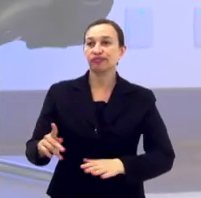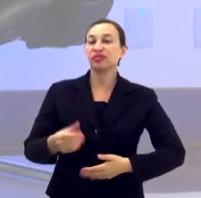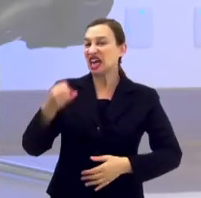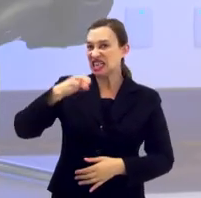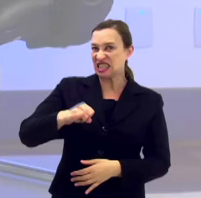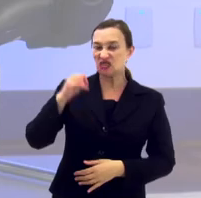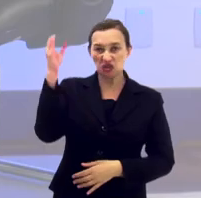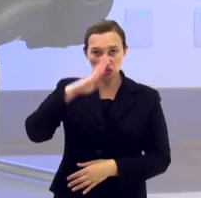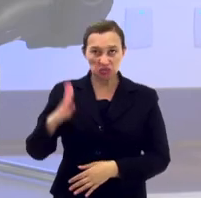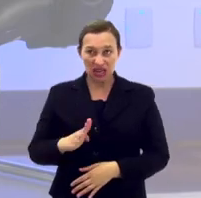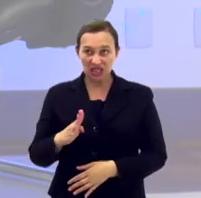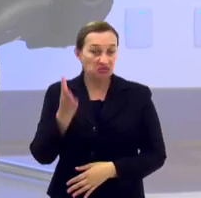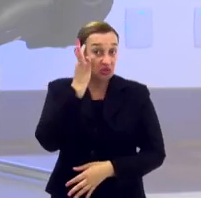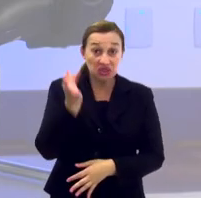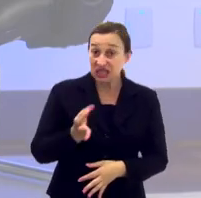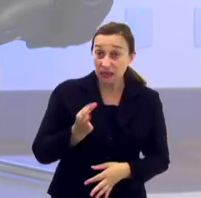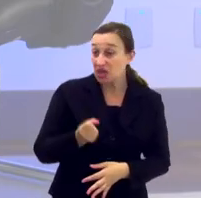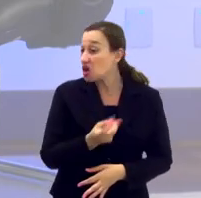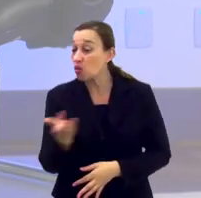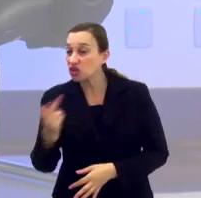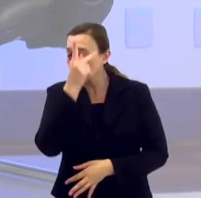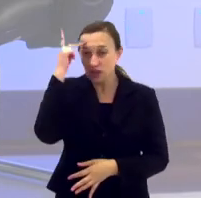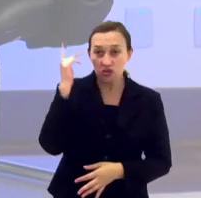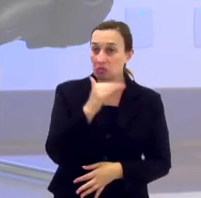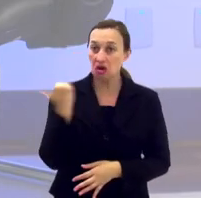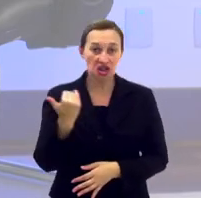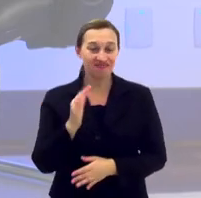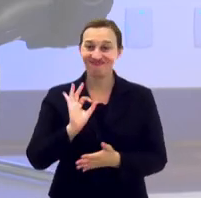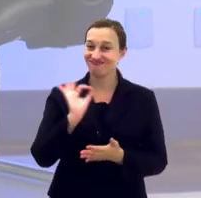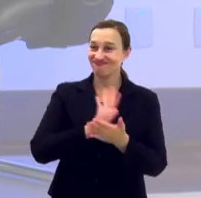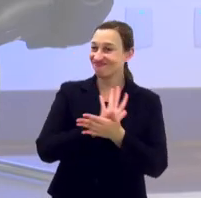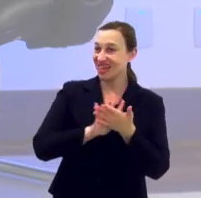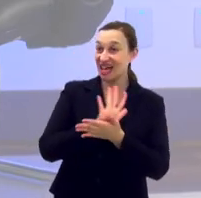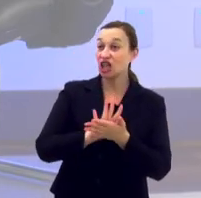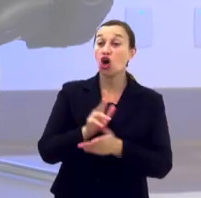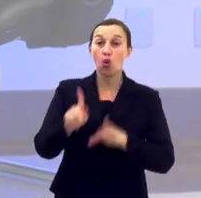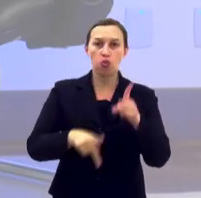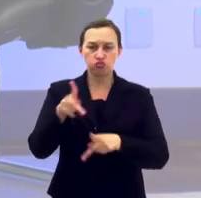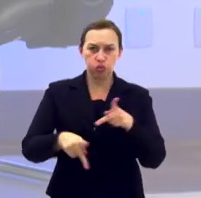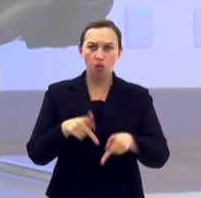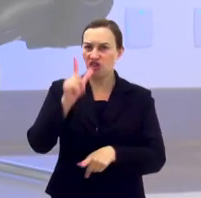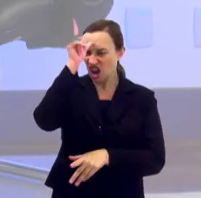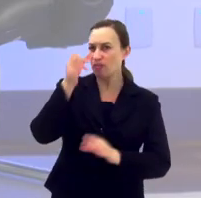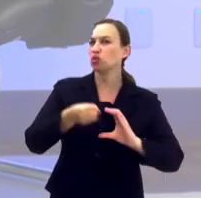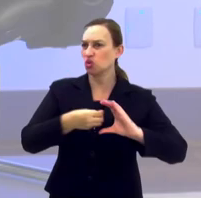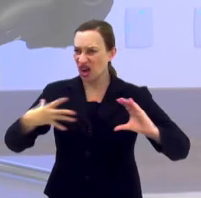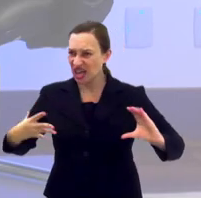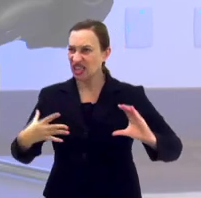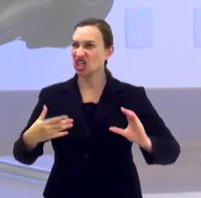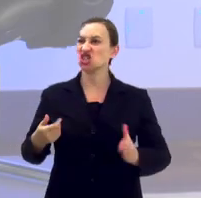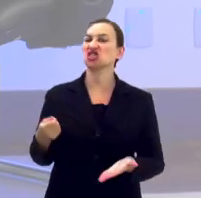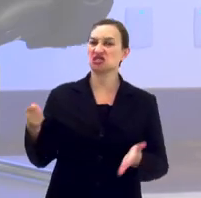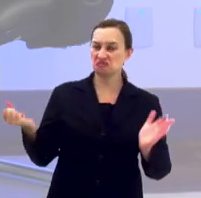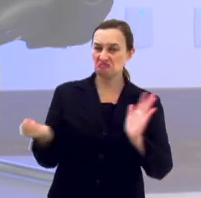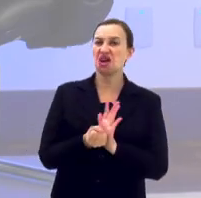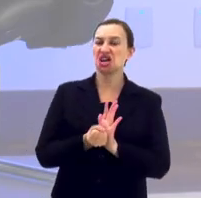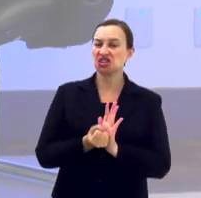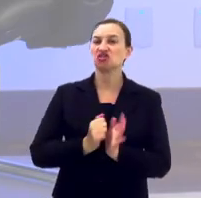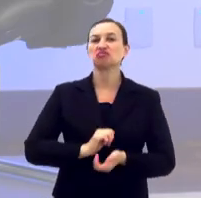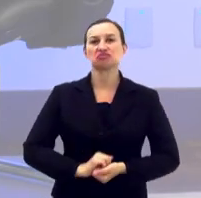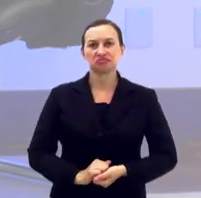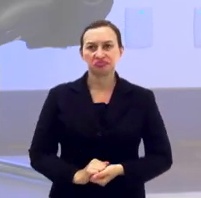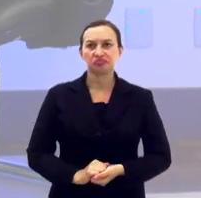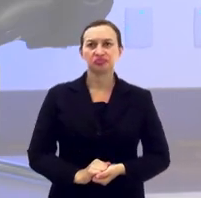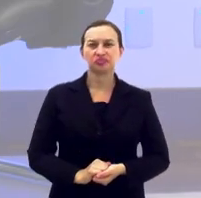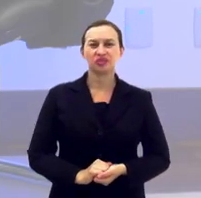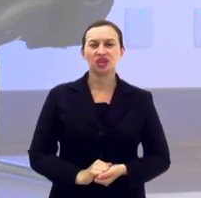fosse nosso brasileiro, ninguém sabia quem estava lá, quem estava aqui, porque não estava fazendo nada. Né? Mas porque... o povo alemão tem essa característica muito marcante.